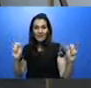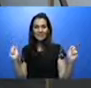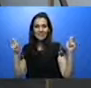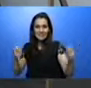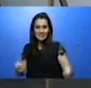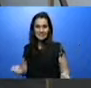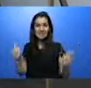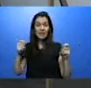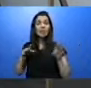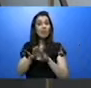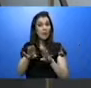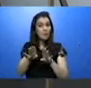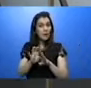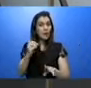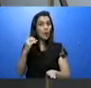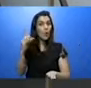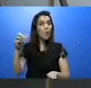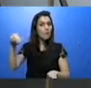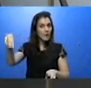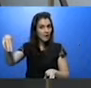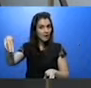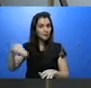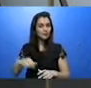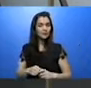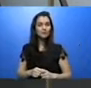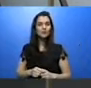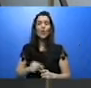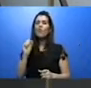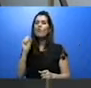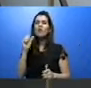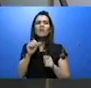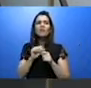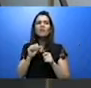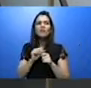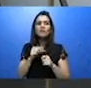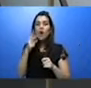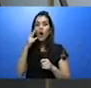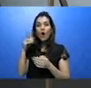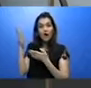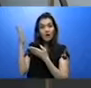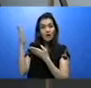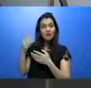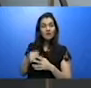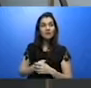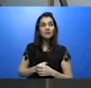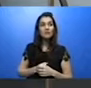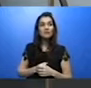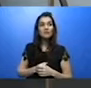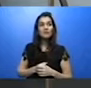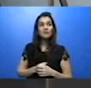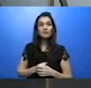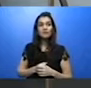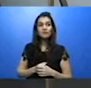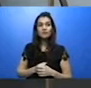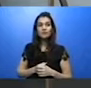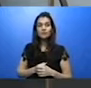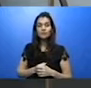metro também. E aí, o que nós faremos? Olha lá, para nós fazermos mais uma comparação.